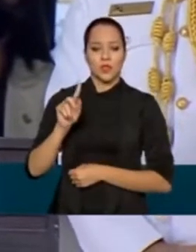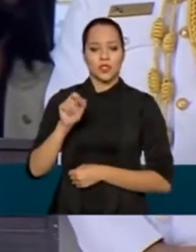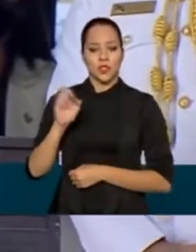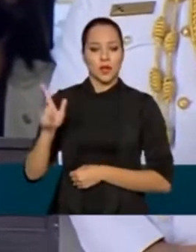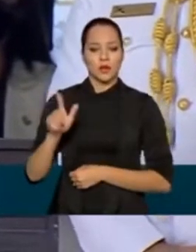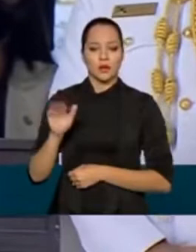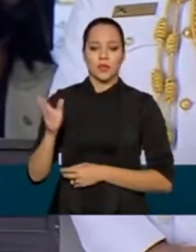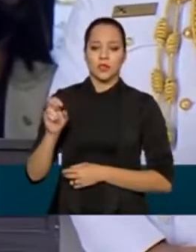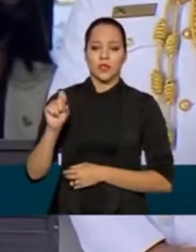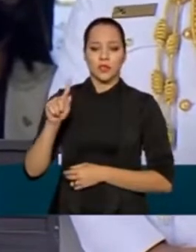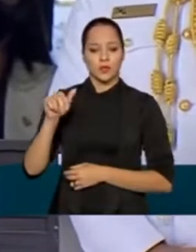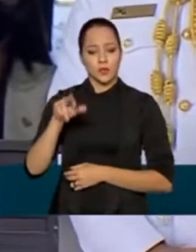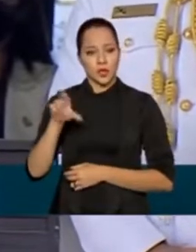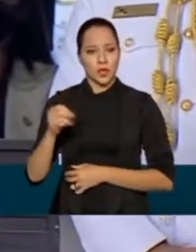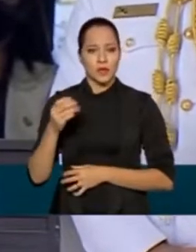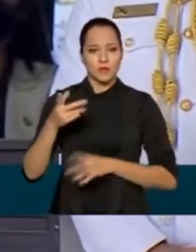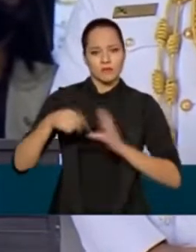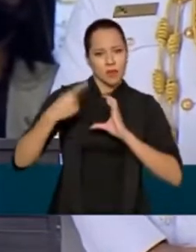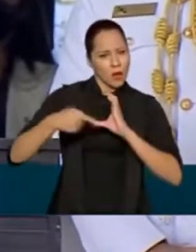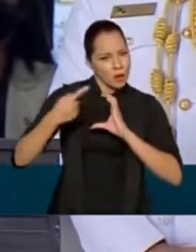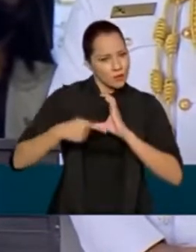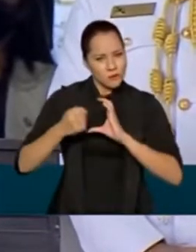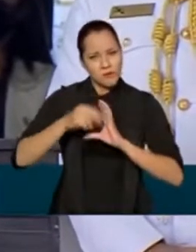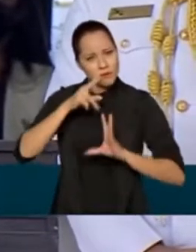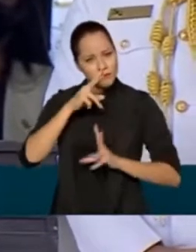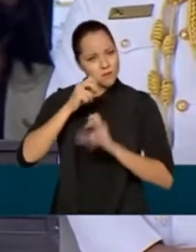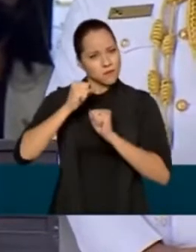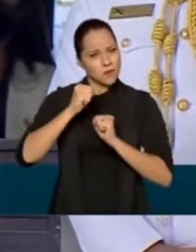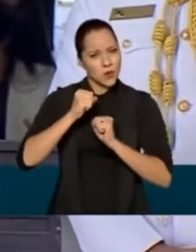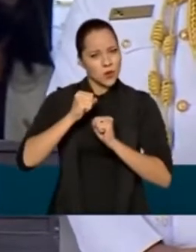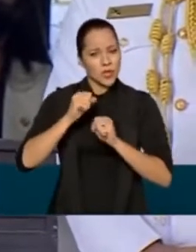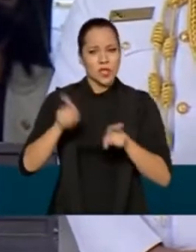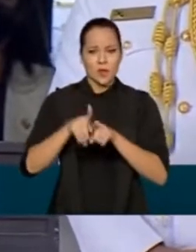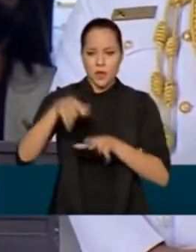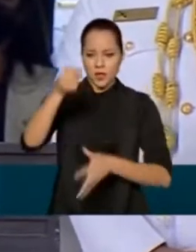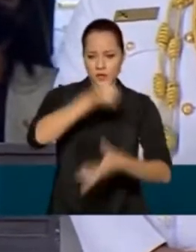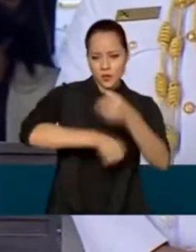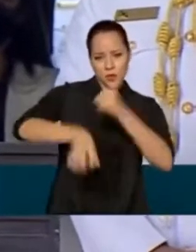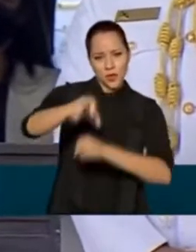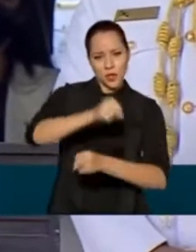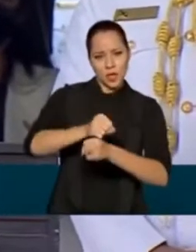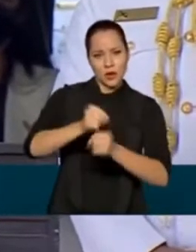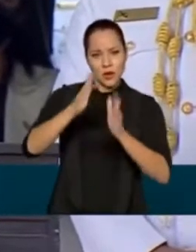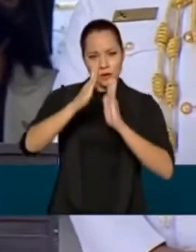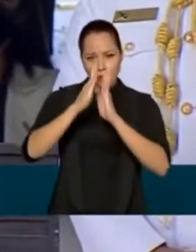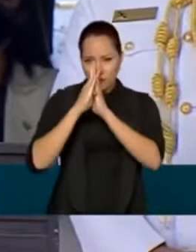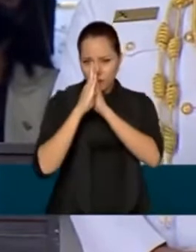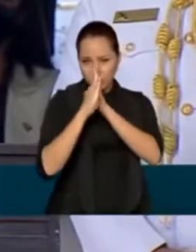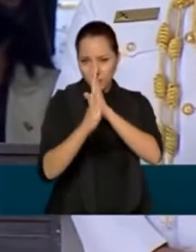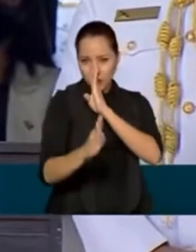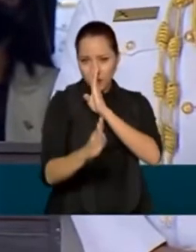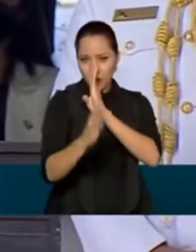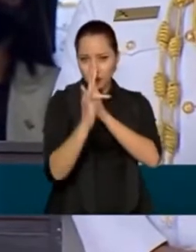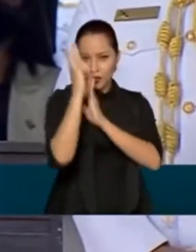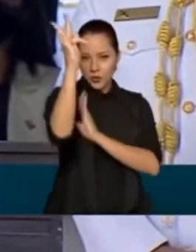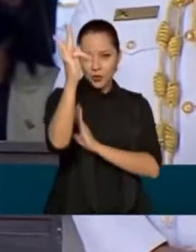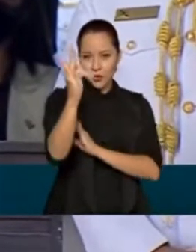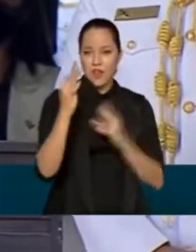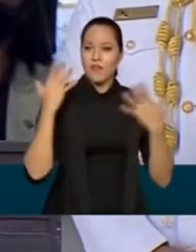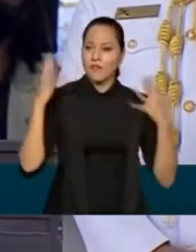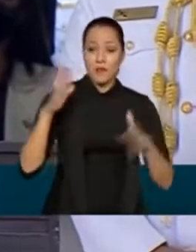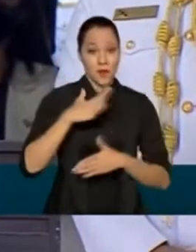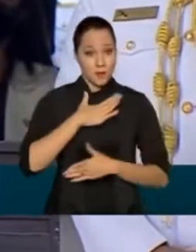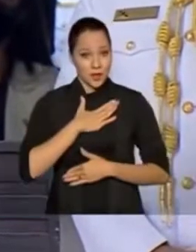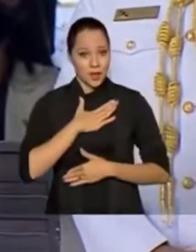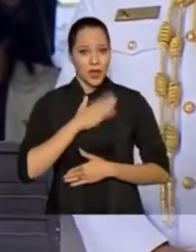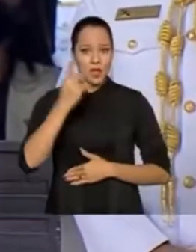Sota timoneiro, máquinas adiante toda força. Timoneiro, leme em direção ao futuro. Viva a minha, a